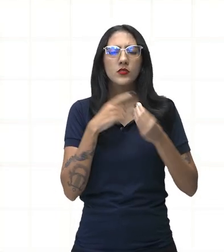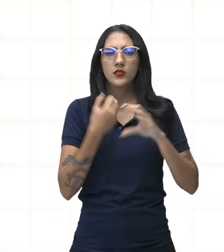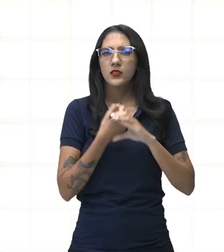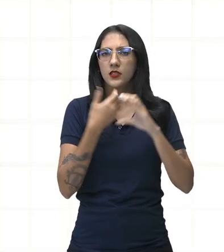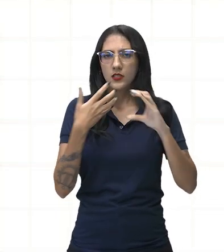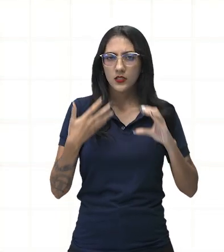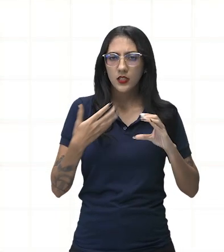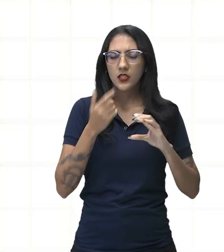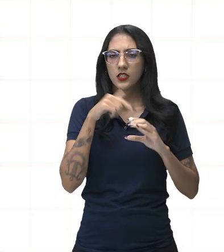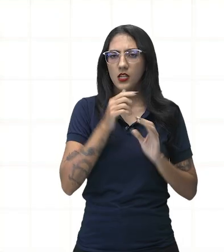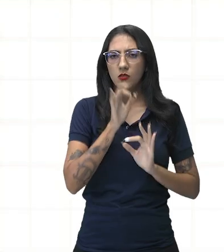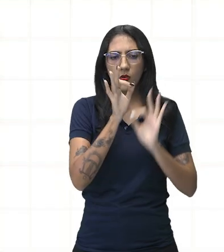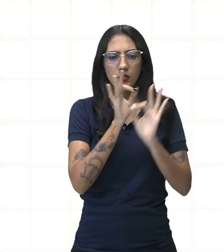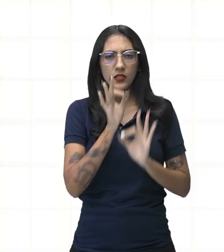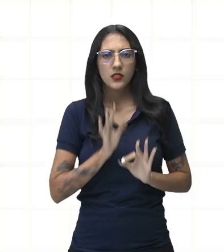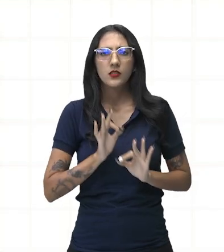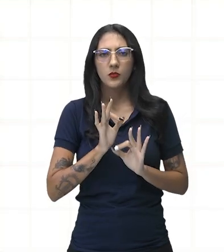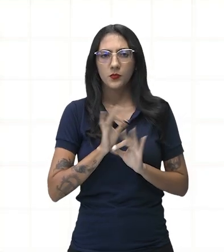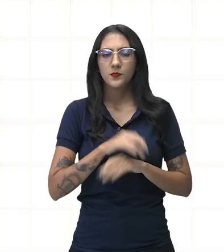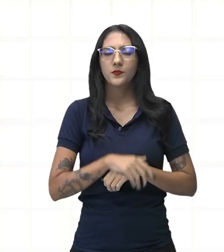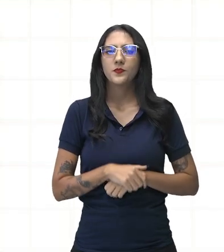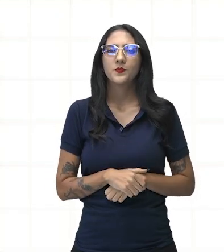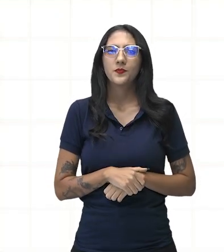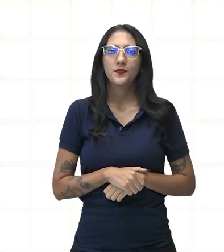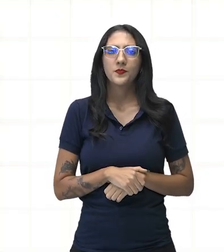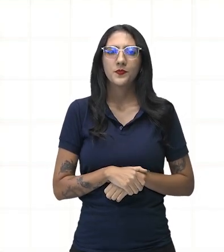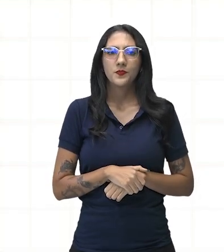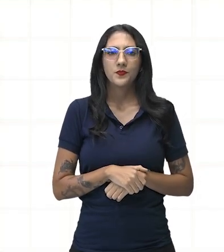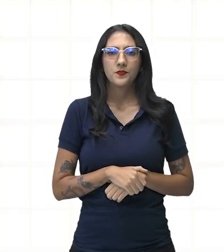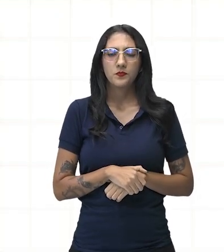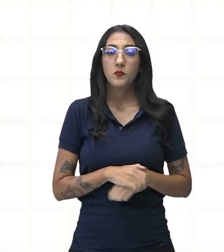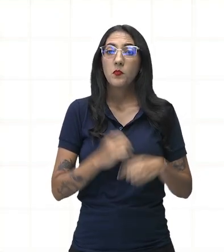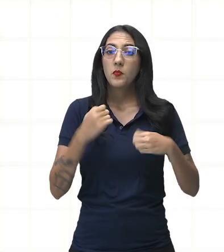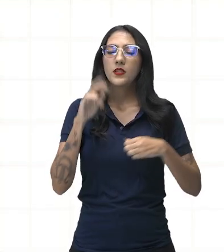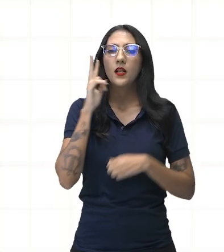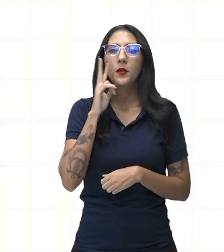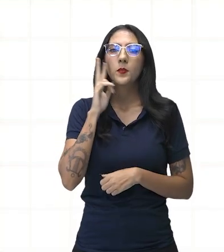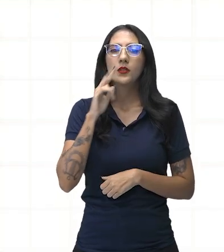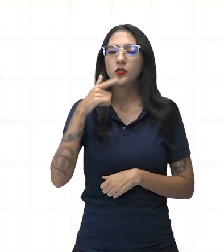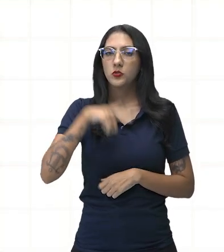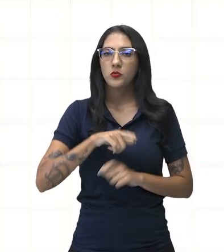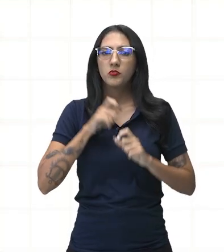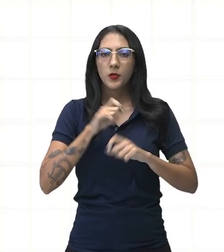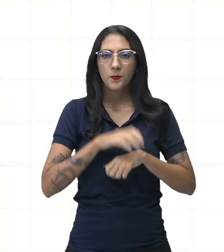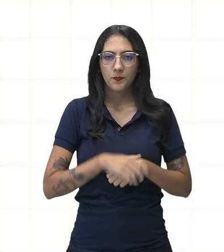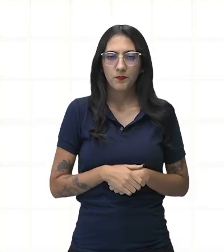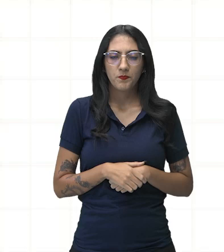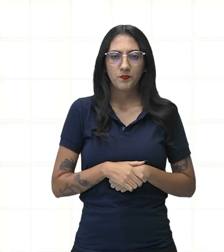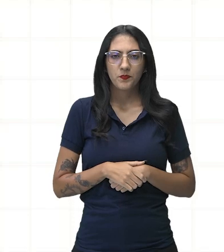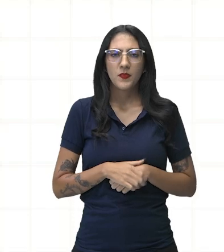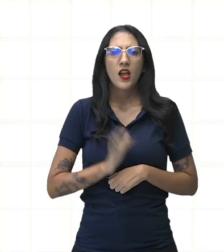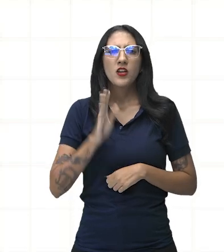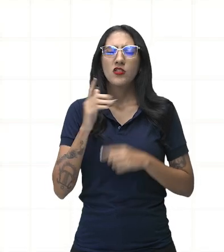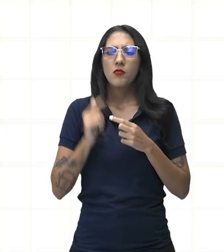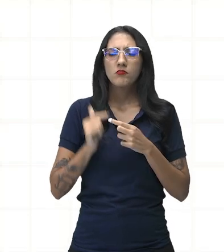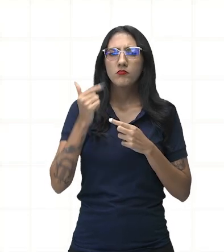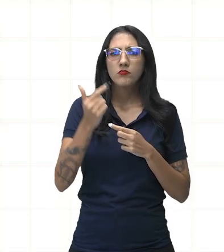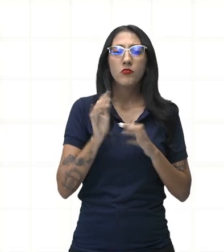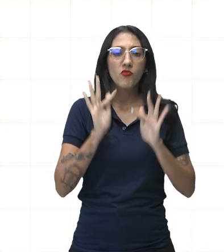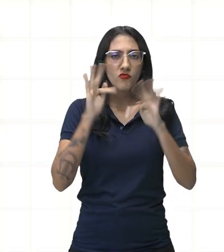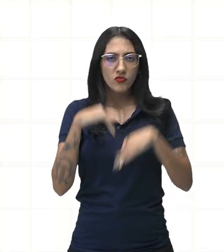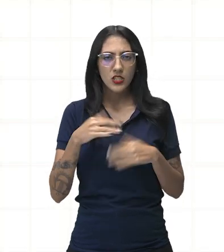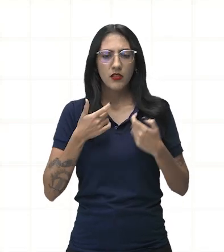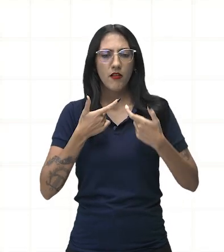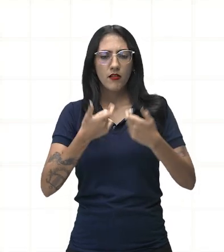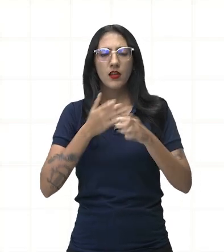essa dinâmica entre os países, tá bom? E temos que relembrar que após ali o fim da Guerra